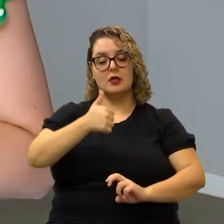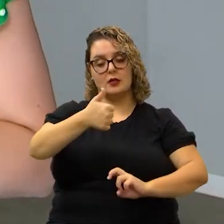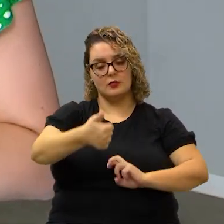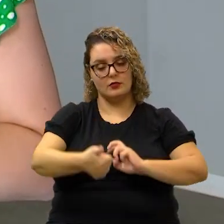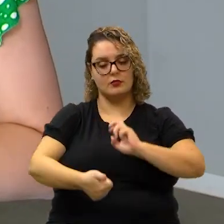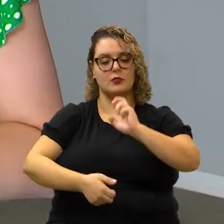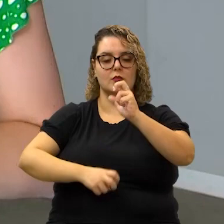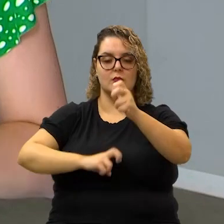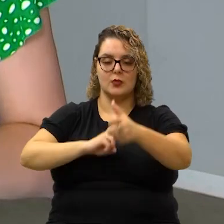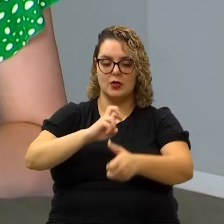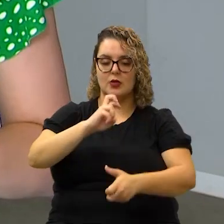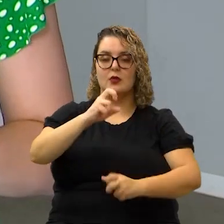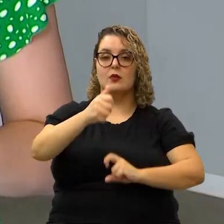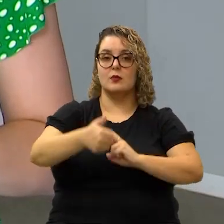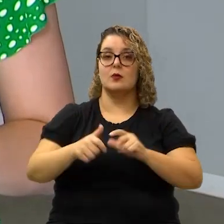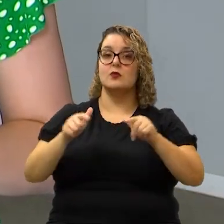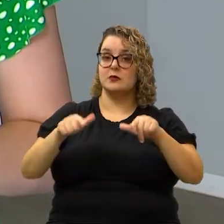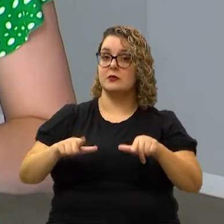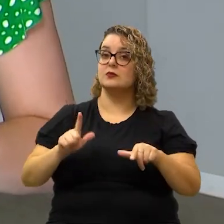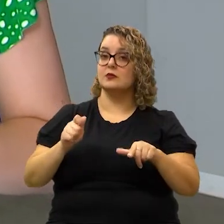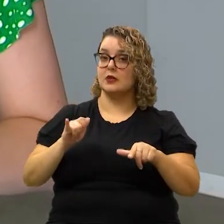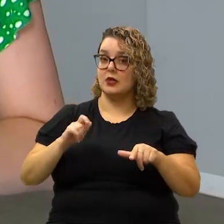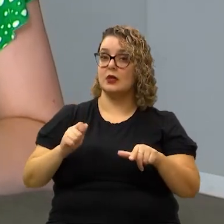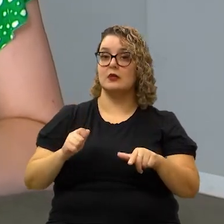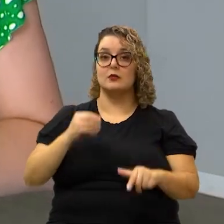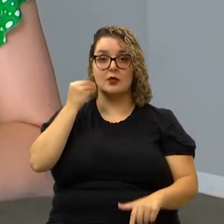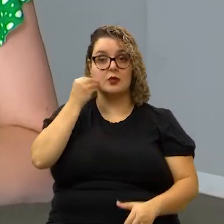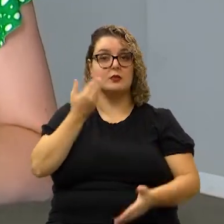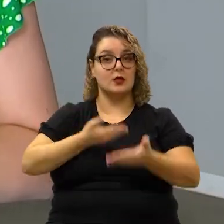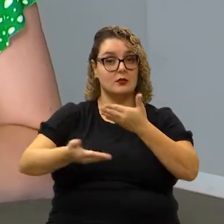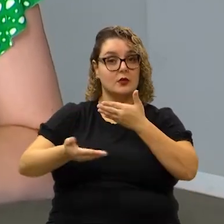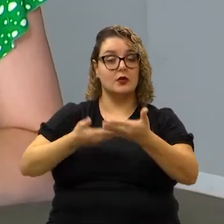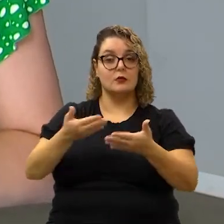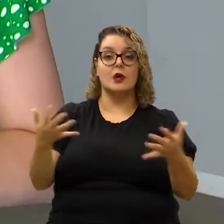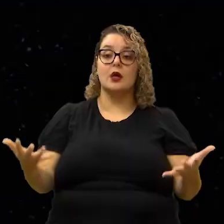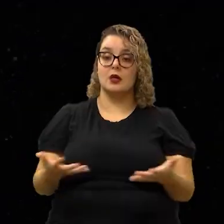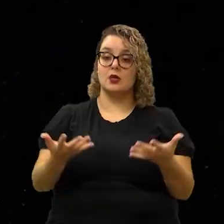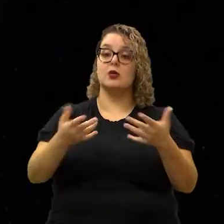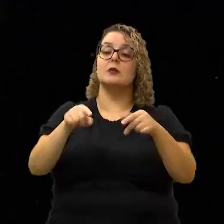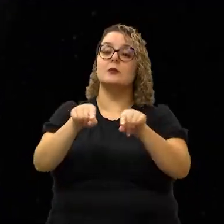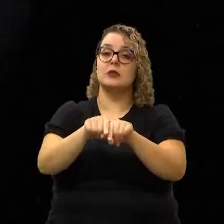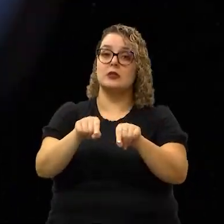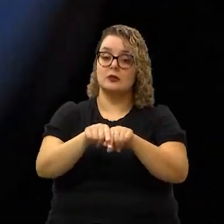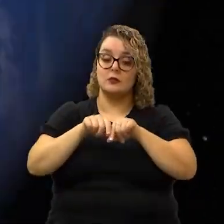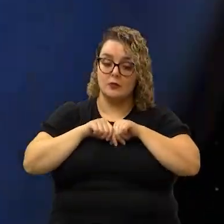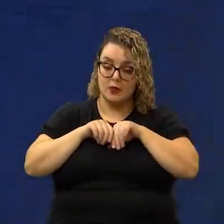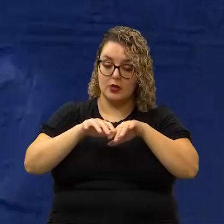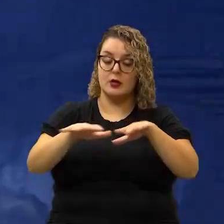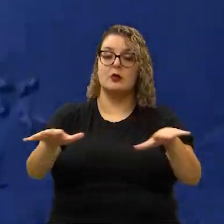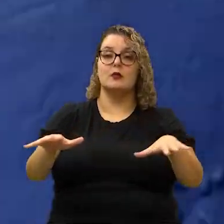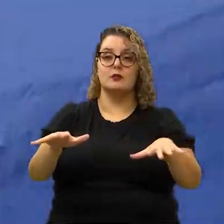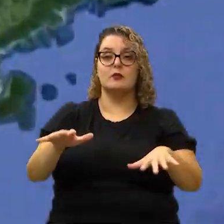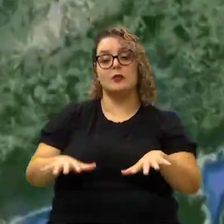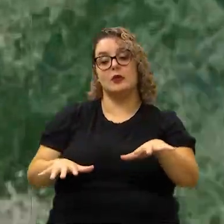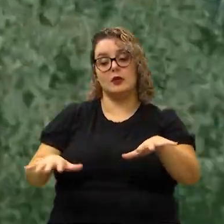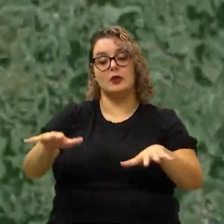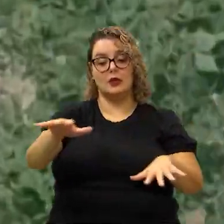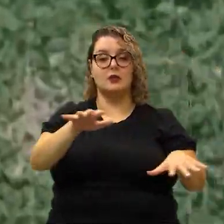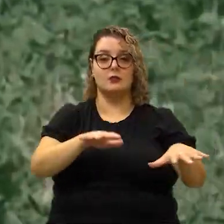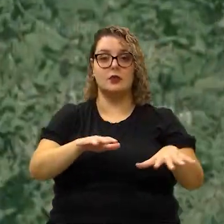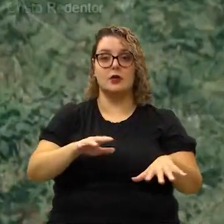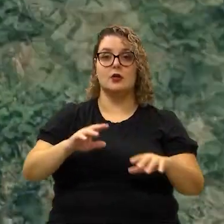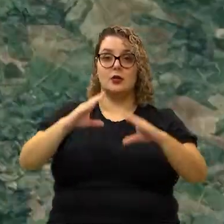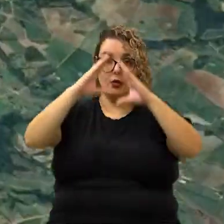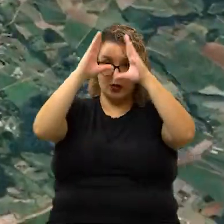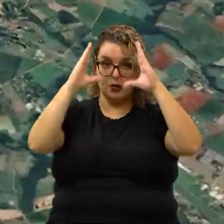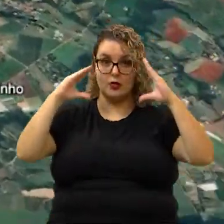encontram quinzenalmente aqui no Espaço Gaia para compartilhar experiências. A iniciativa também se expandiu para a